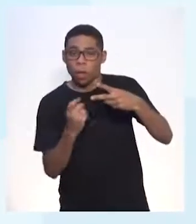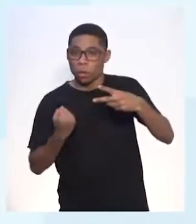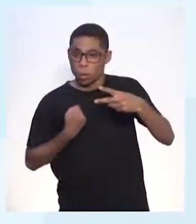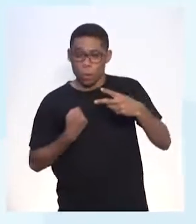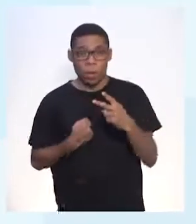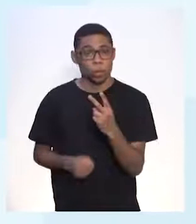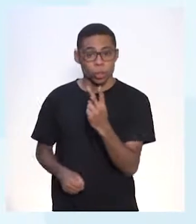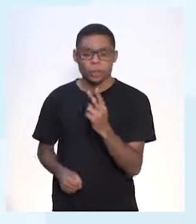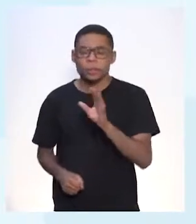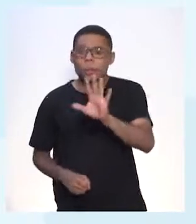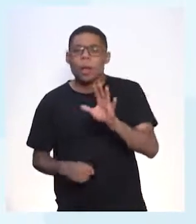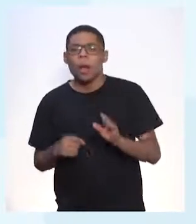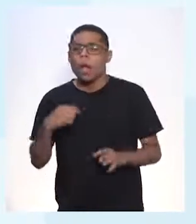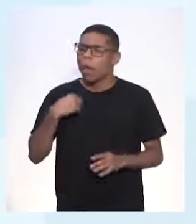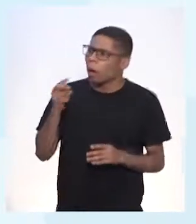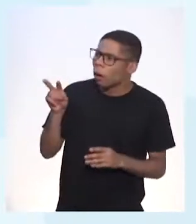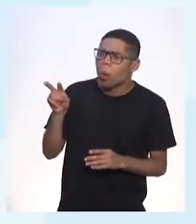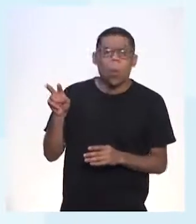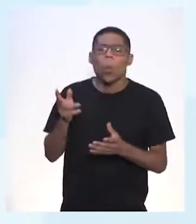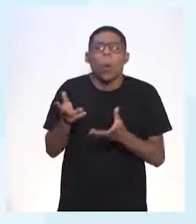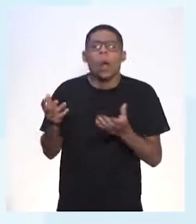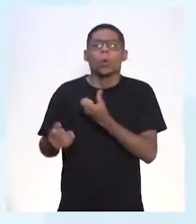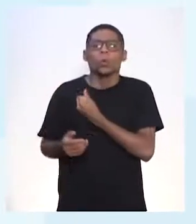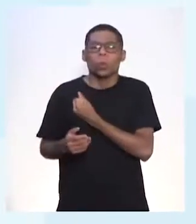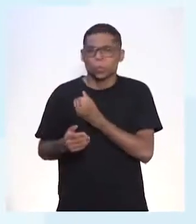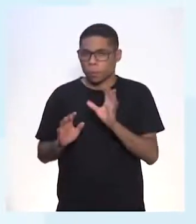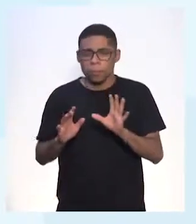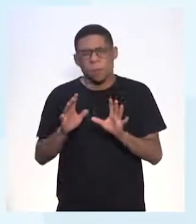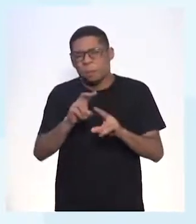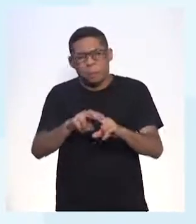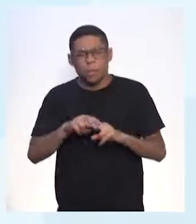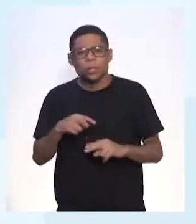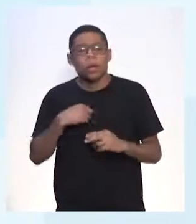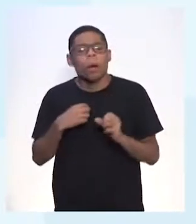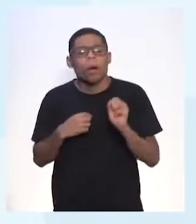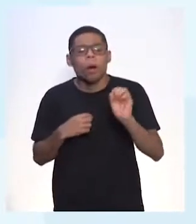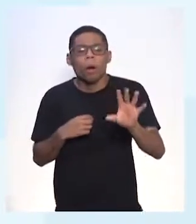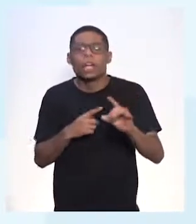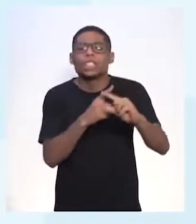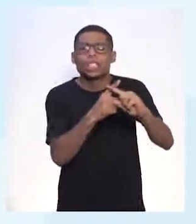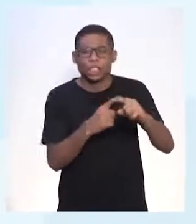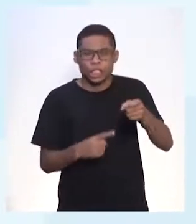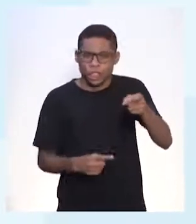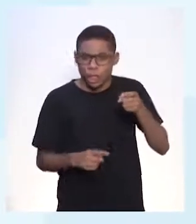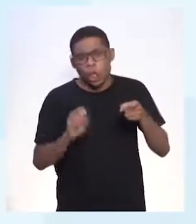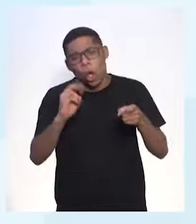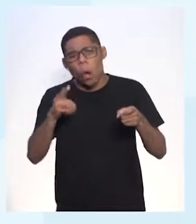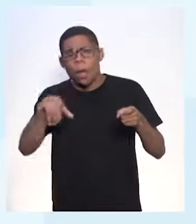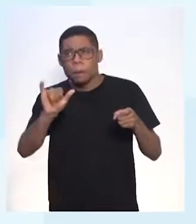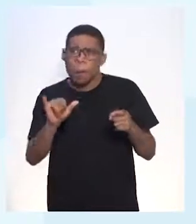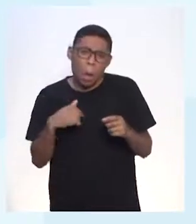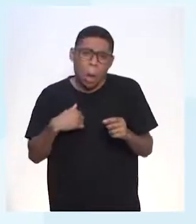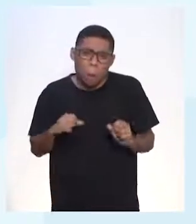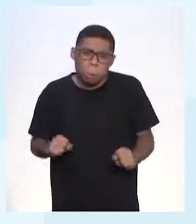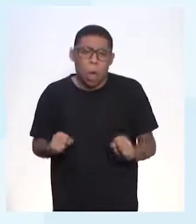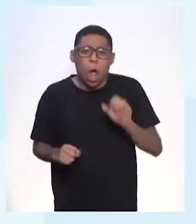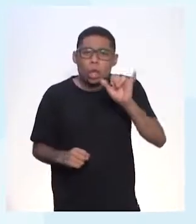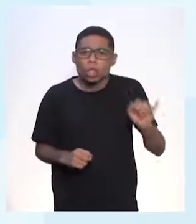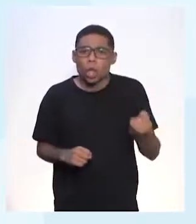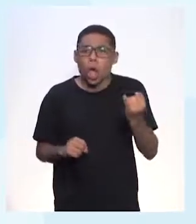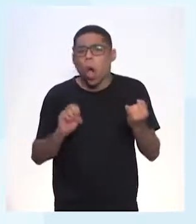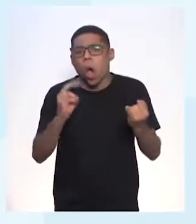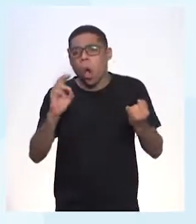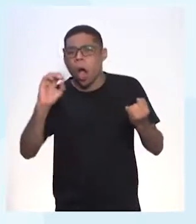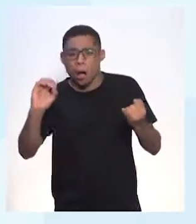Dois números, eu não sei quais são eles, então eu escrevi X e Y, Osmar. Certo. Poderia colocar J e O, de Sim. Jonas e Osmar.